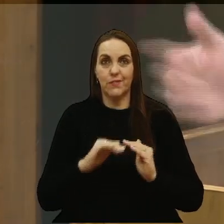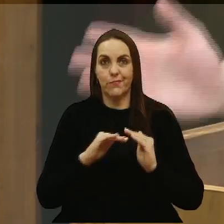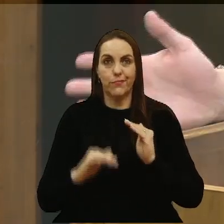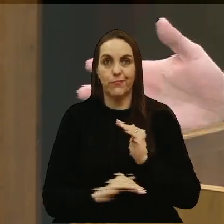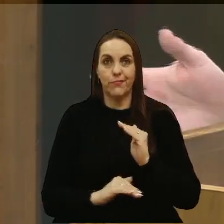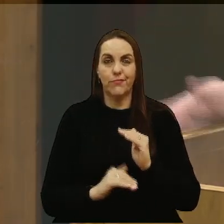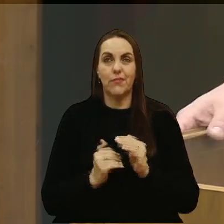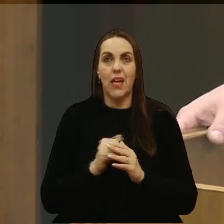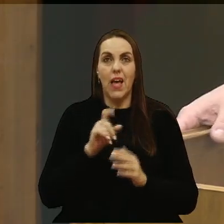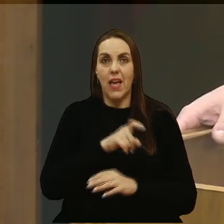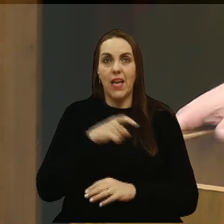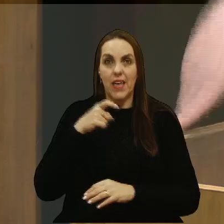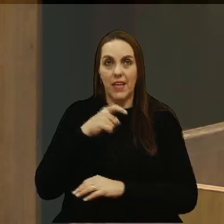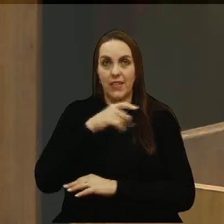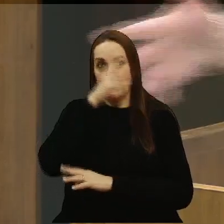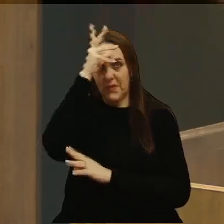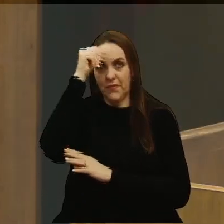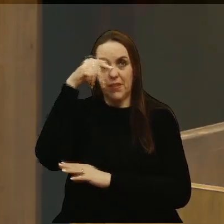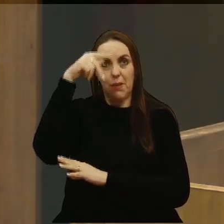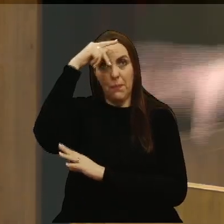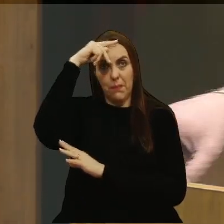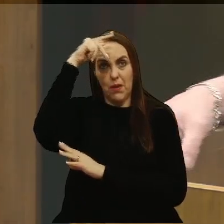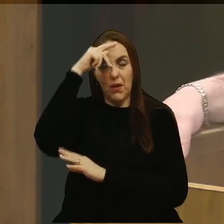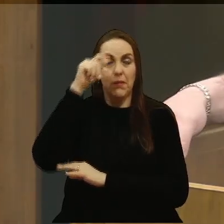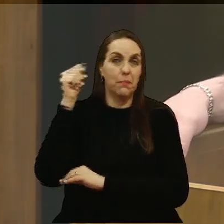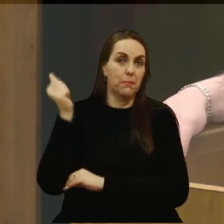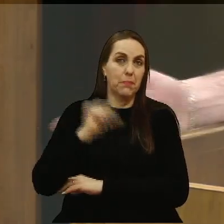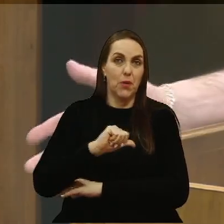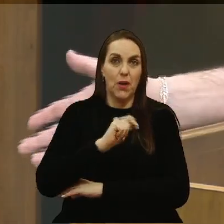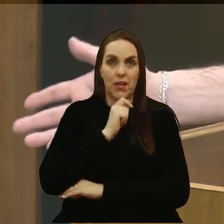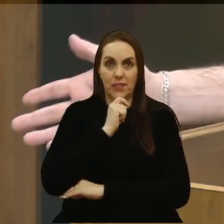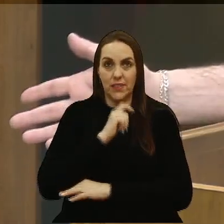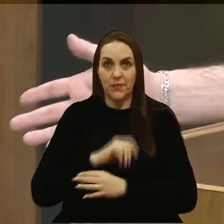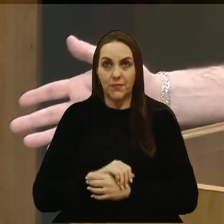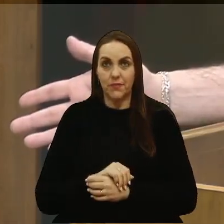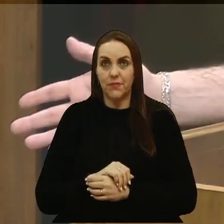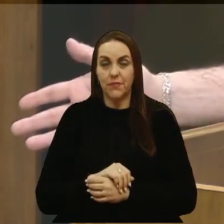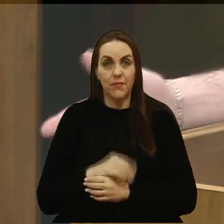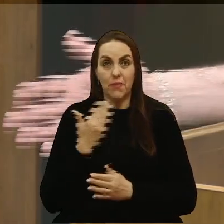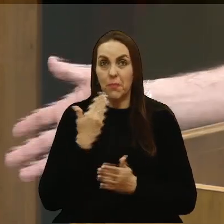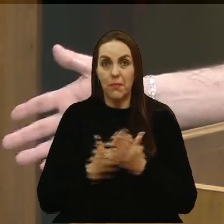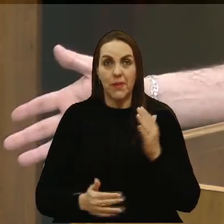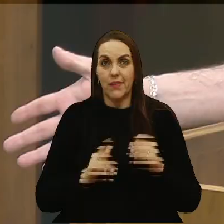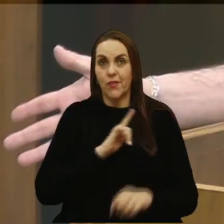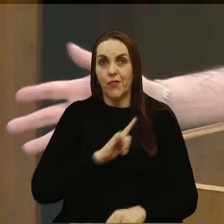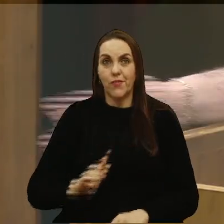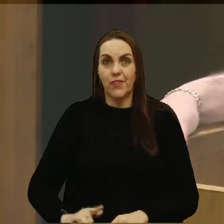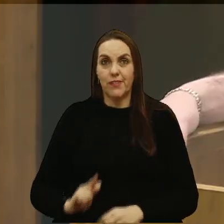A ex-prefeita de Pelotas, pior ainda, e vão perder o governo.